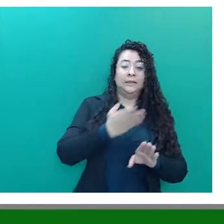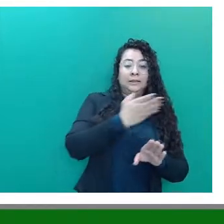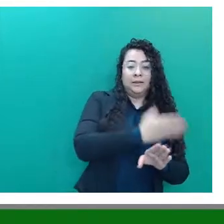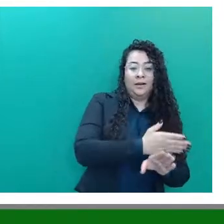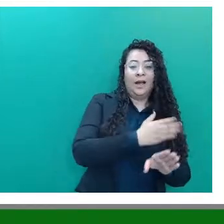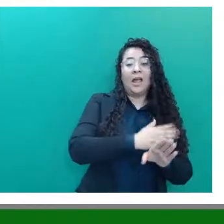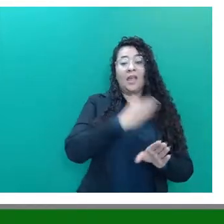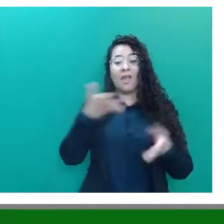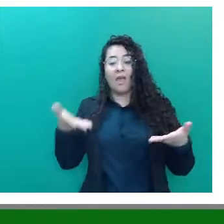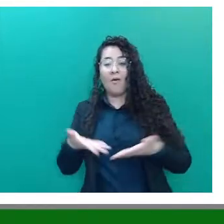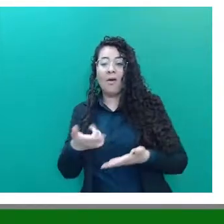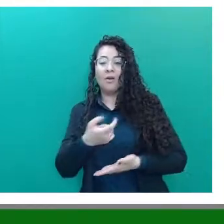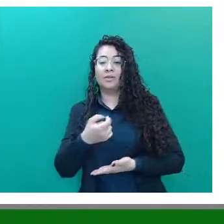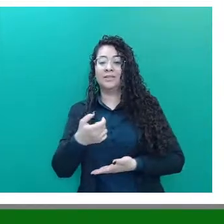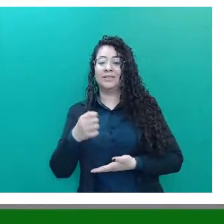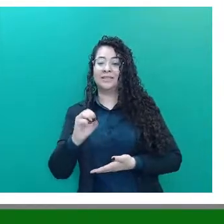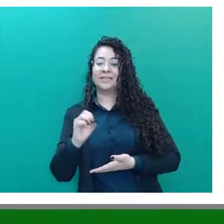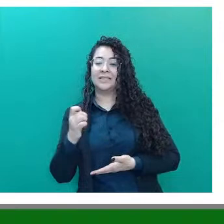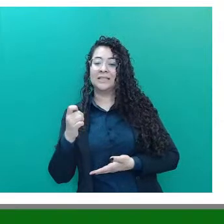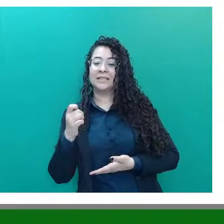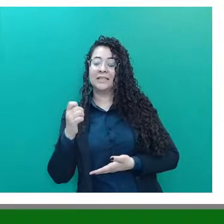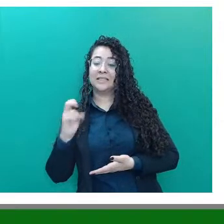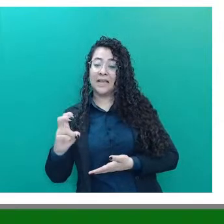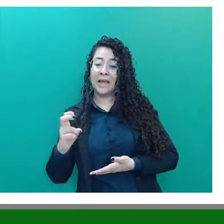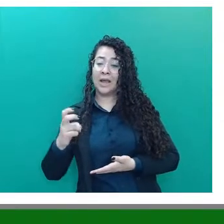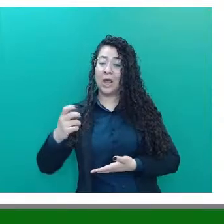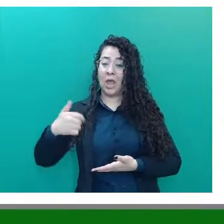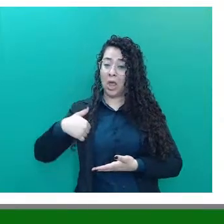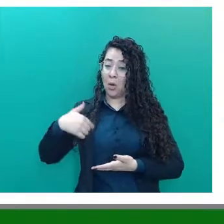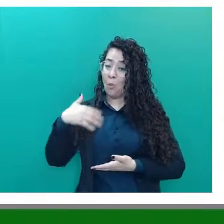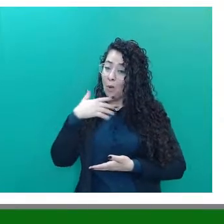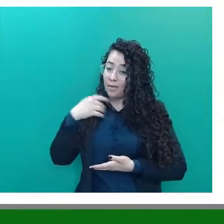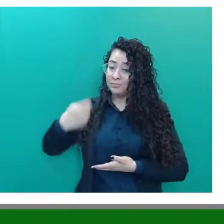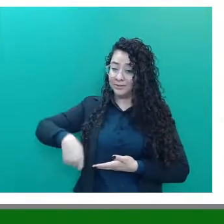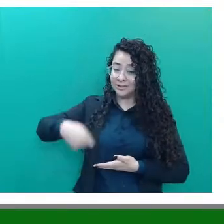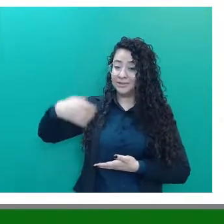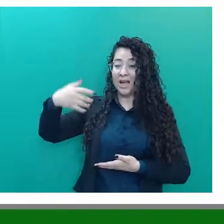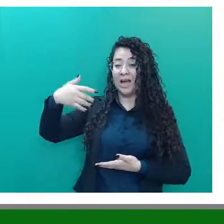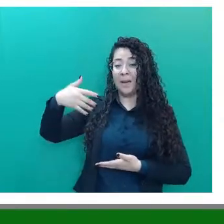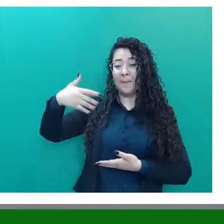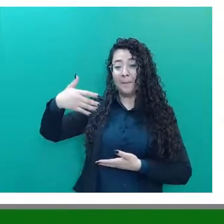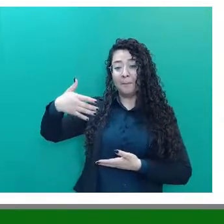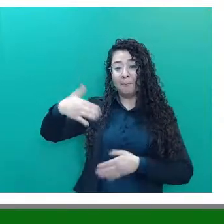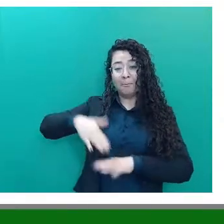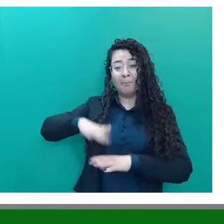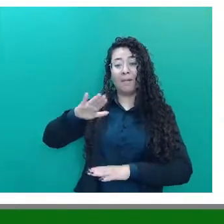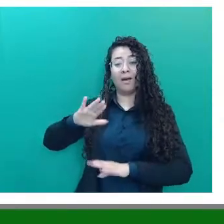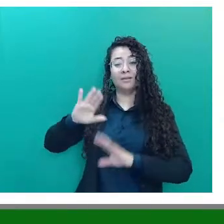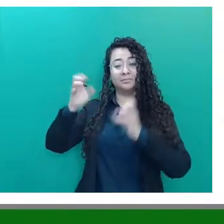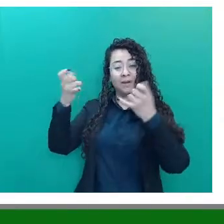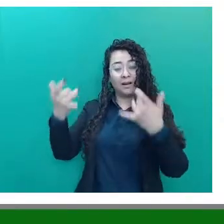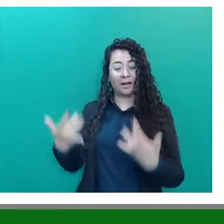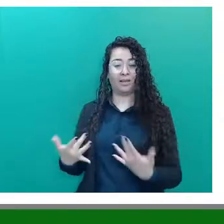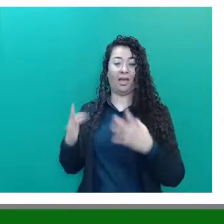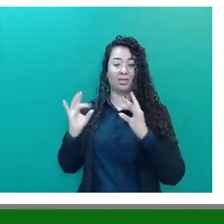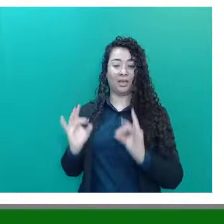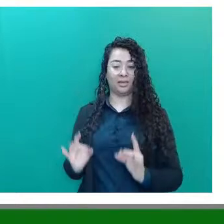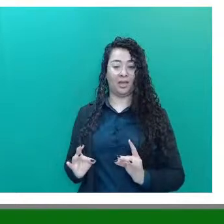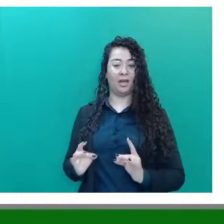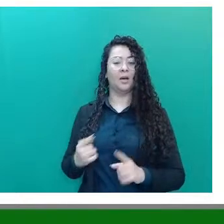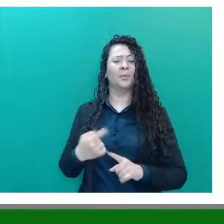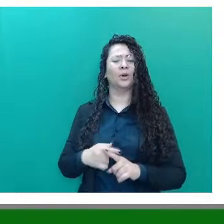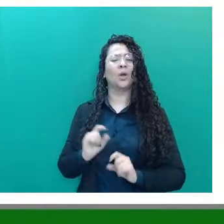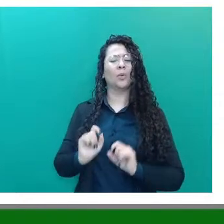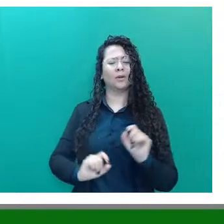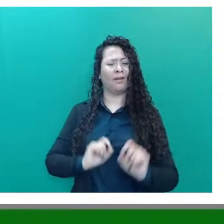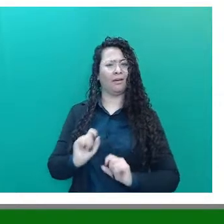esperado em português, eu acho que isso tem que estar mais bem elaborado, porque se eles são falantes de português, são brasileiros, que o português é